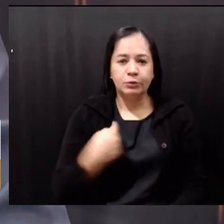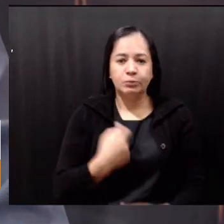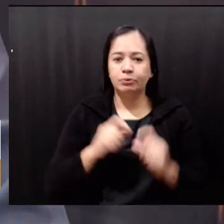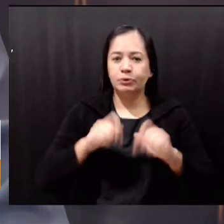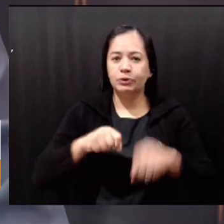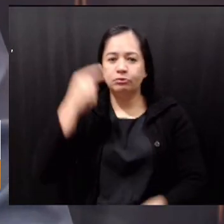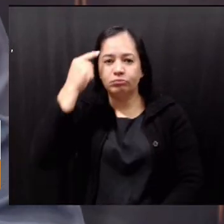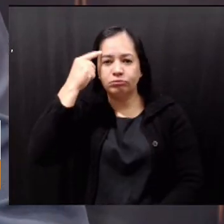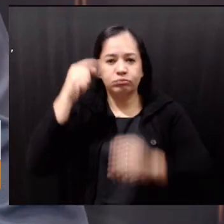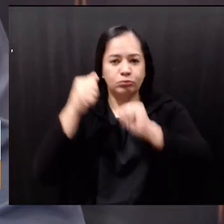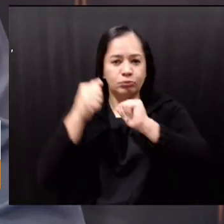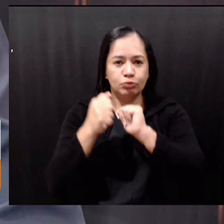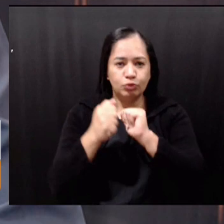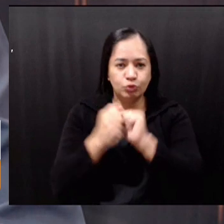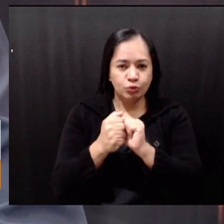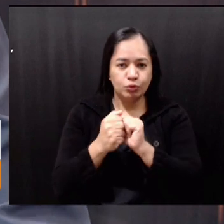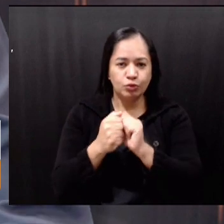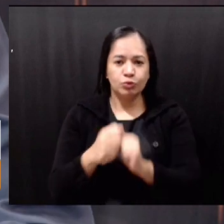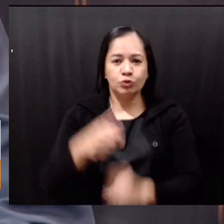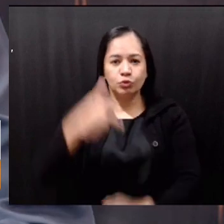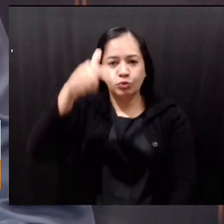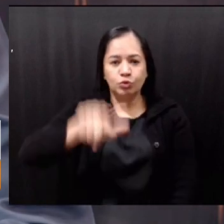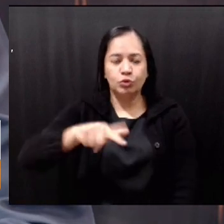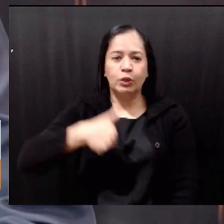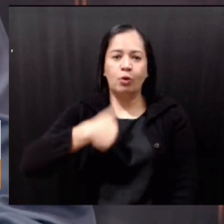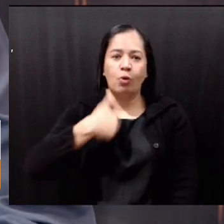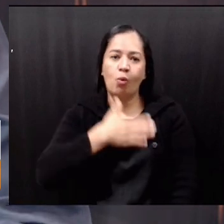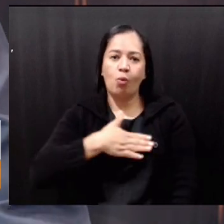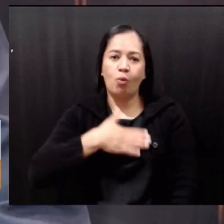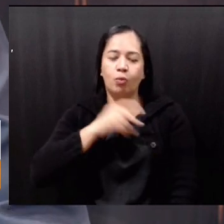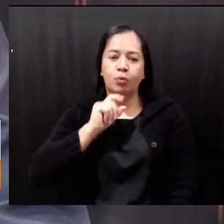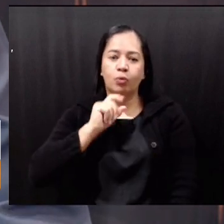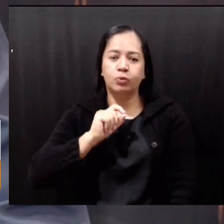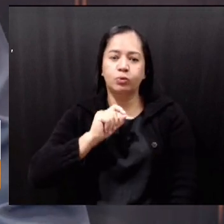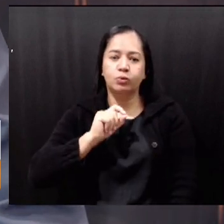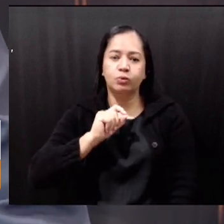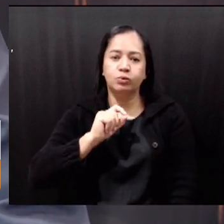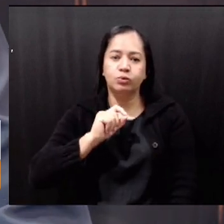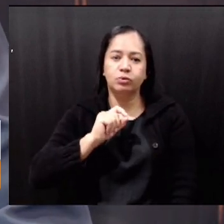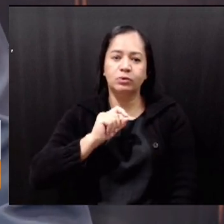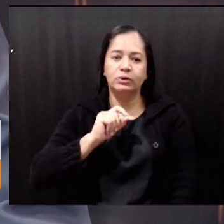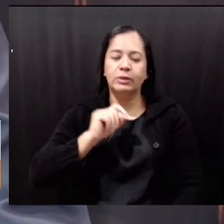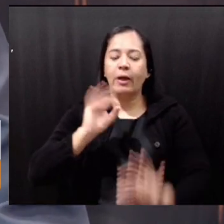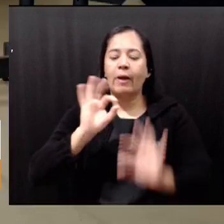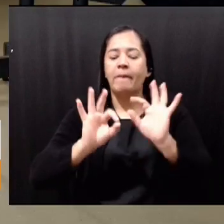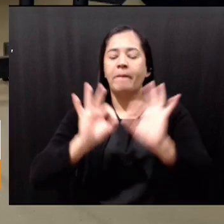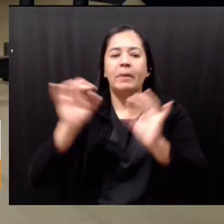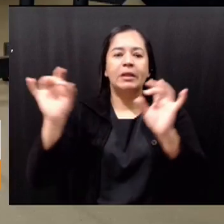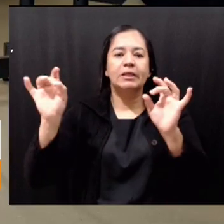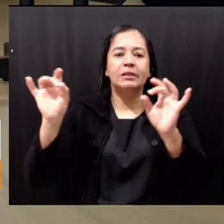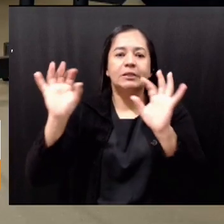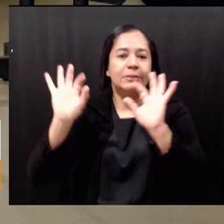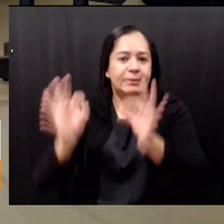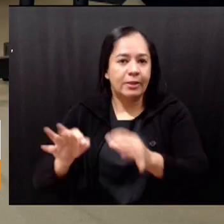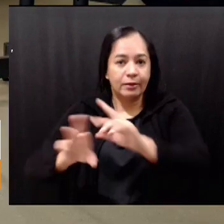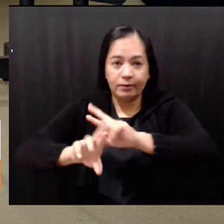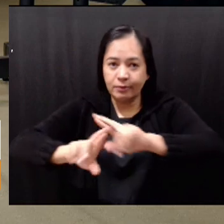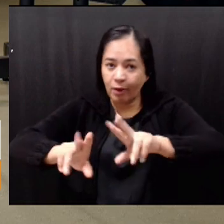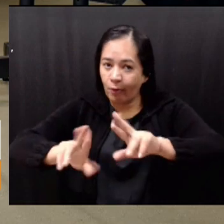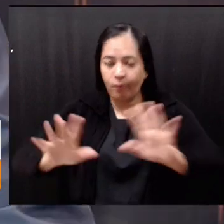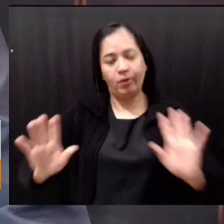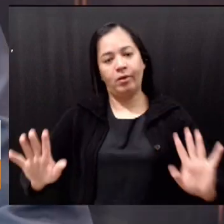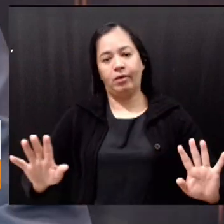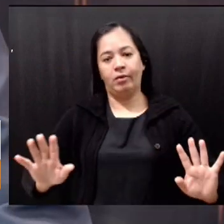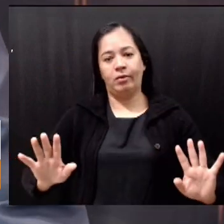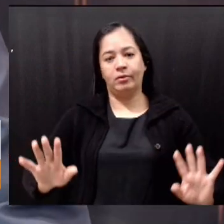Novamente, eu gosto de salientar, não é uma receita exata, Uhum, a né, receita de bolo, não é né? uma receita de bolo. Cada